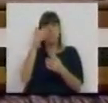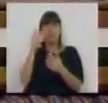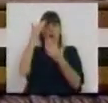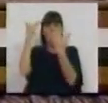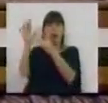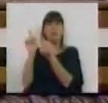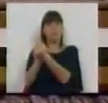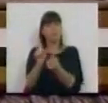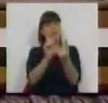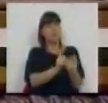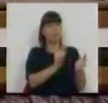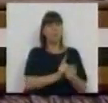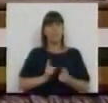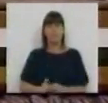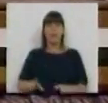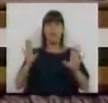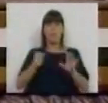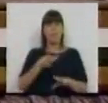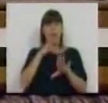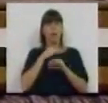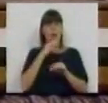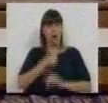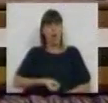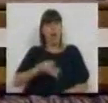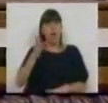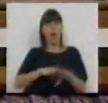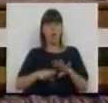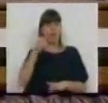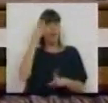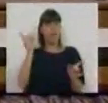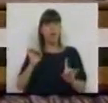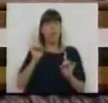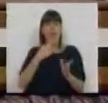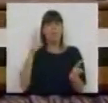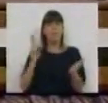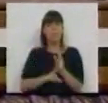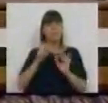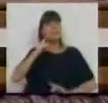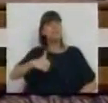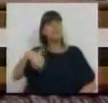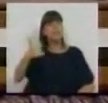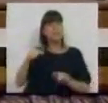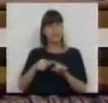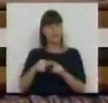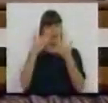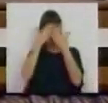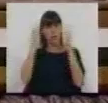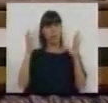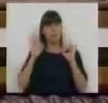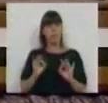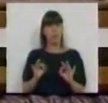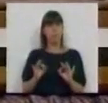quem entender, contanto que tantas conversas não o façam esquecer aquilo que é verdadeiramente essencial para um